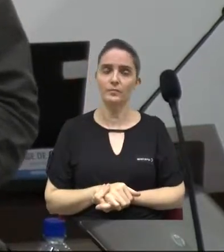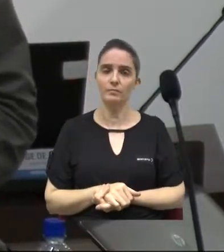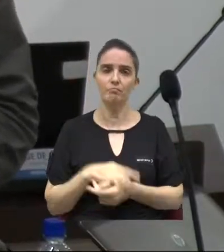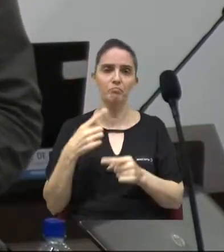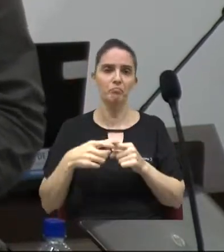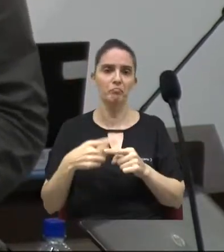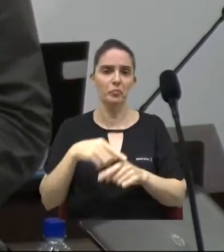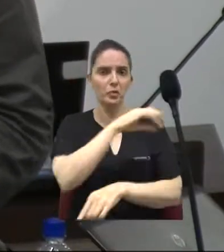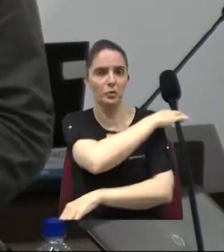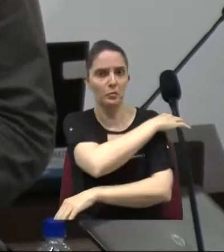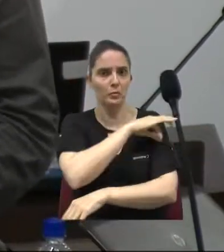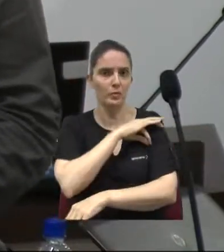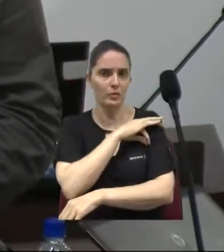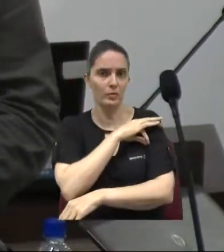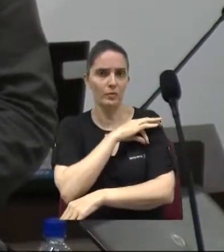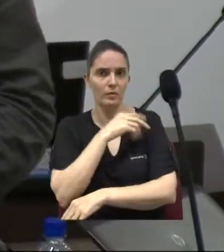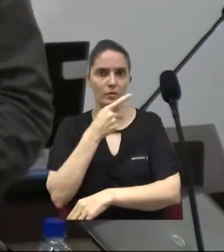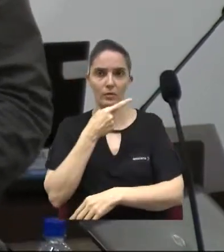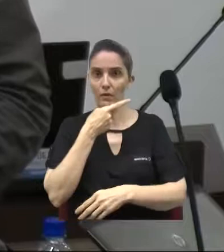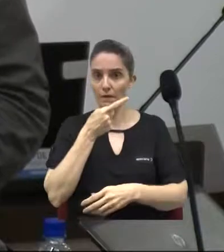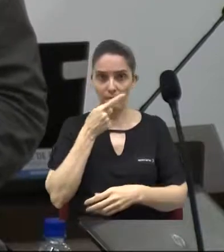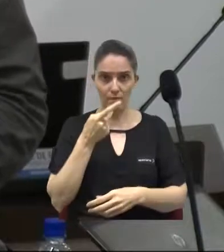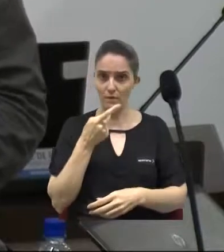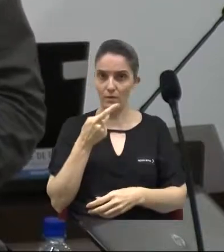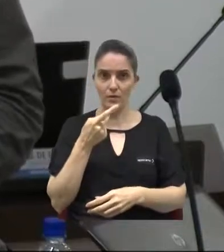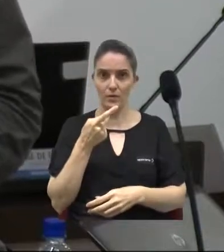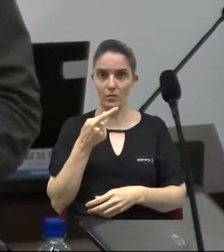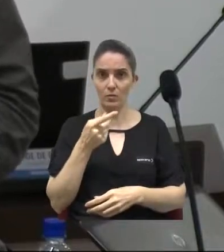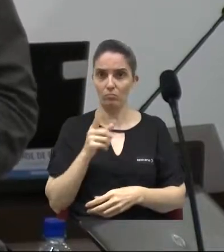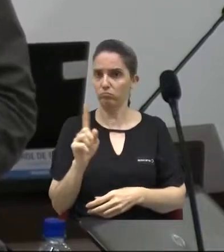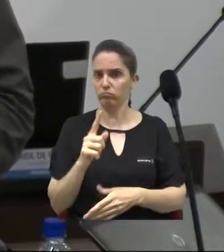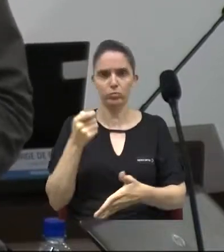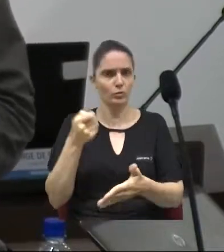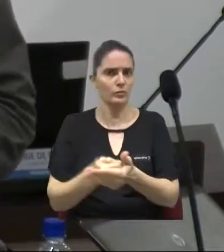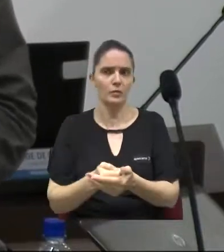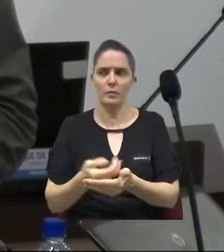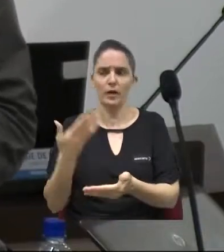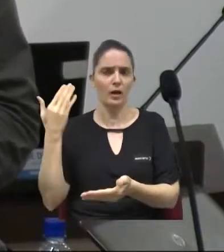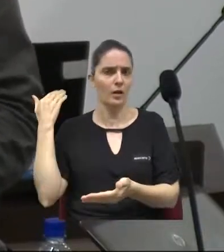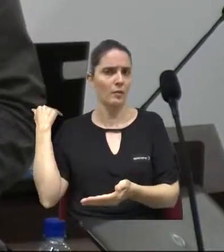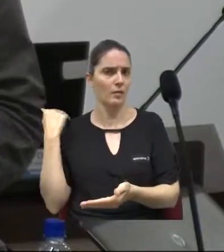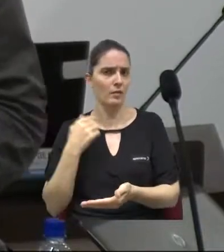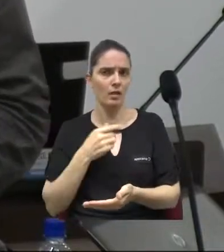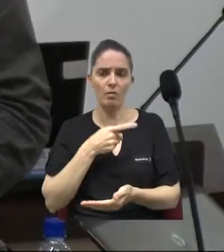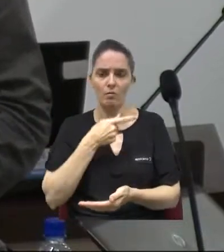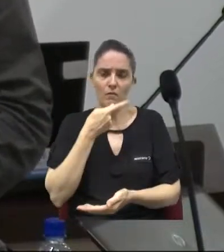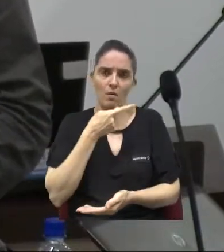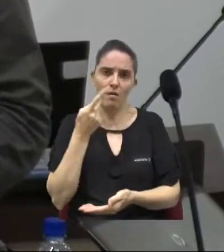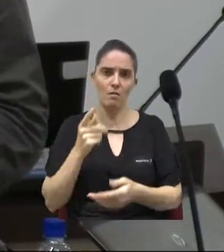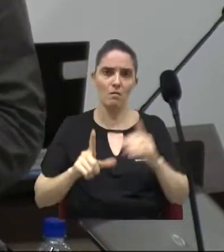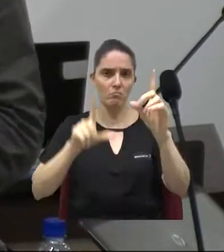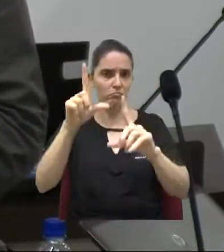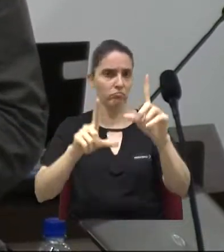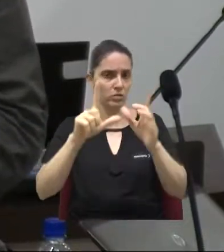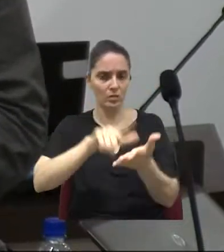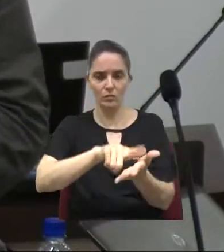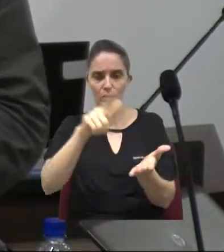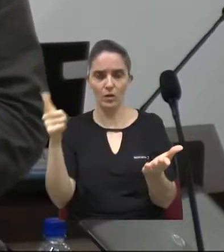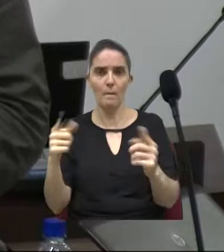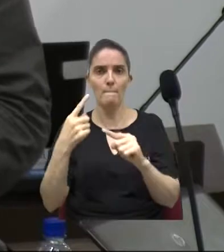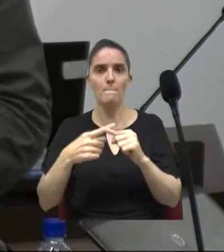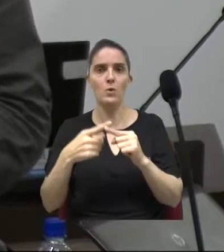falou que não vai pagar o que foi para trás. Isso aí ele falou em entrevista na rádio, no jornal, falou que não vai pagar, que a dívida é mais